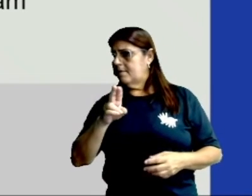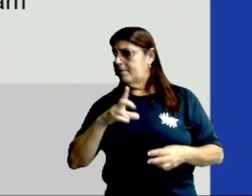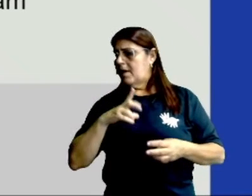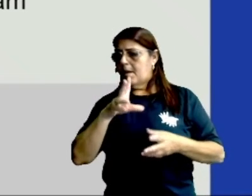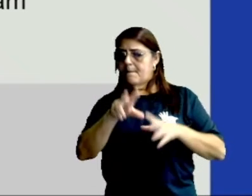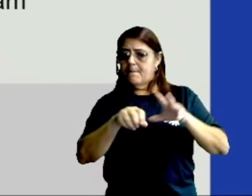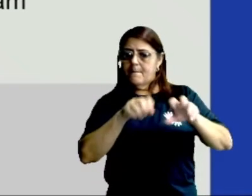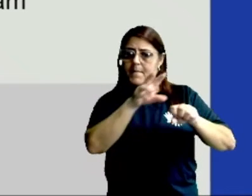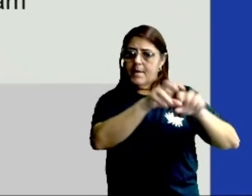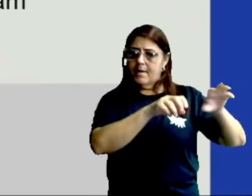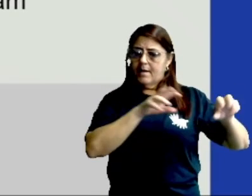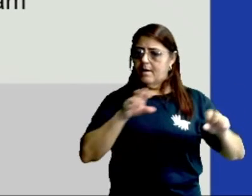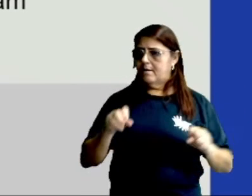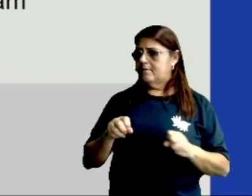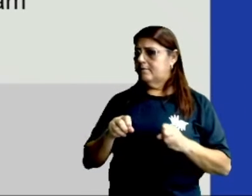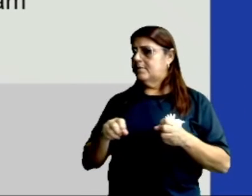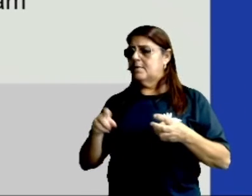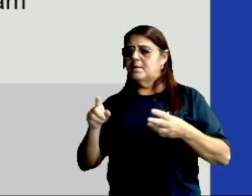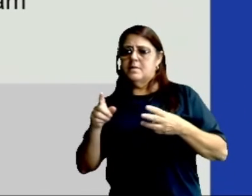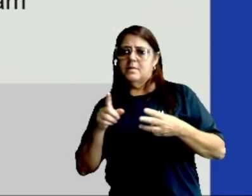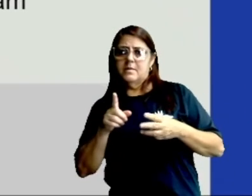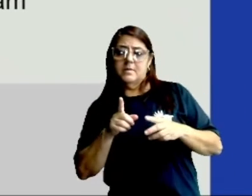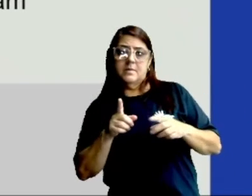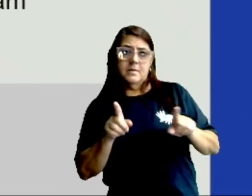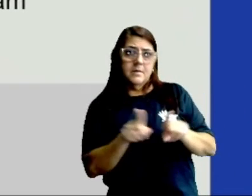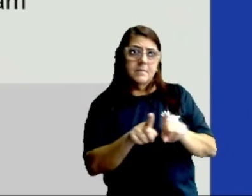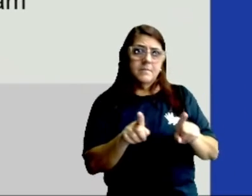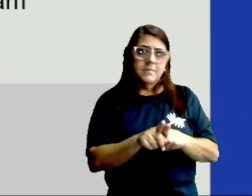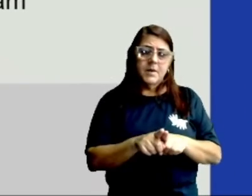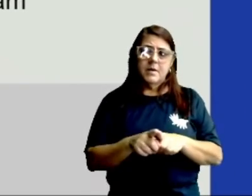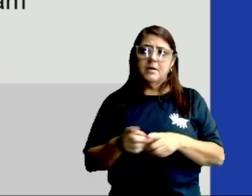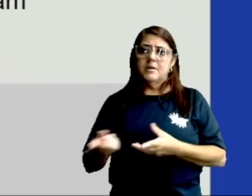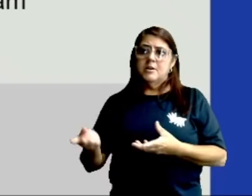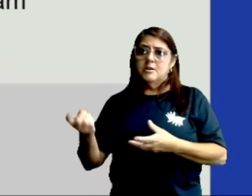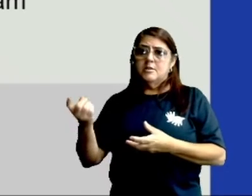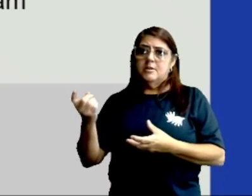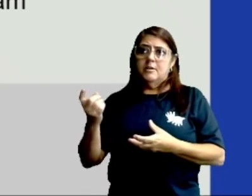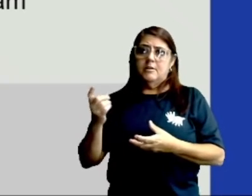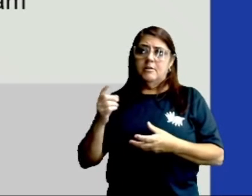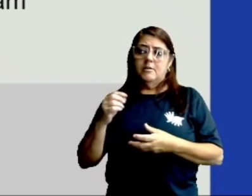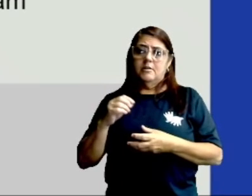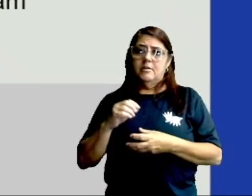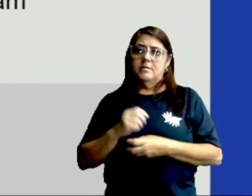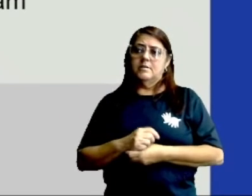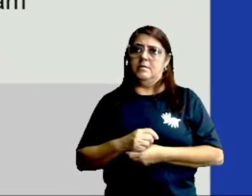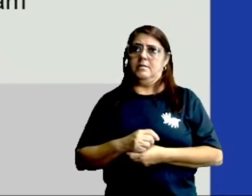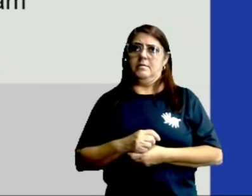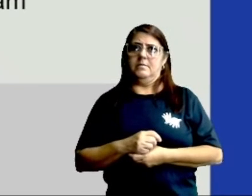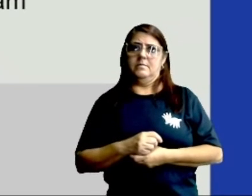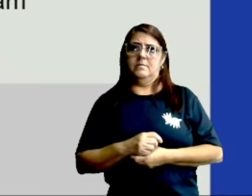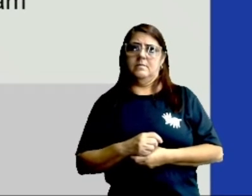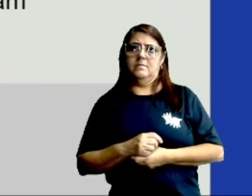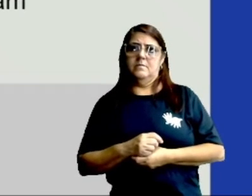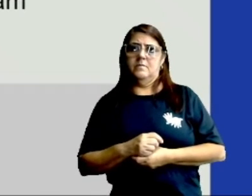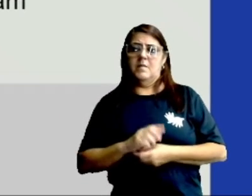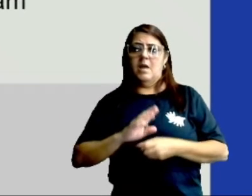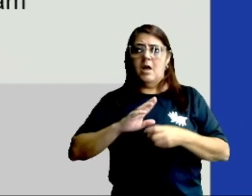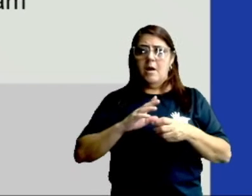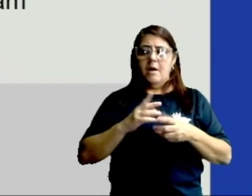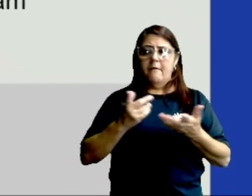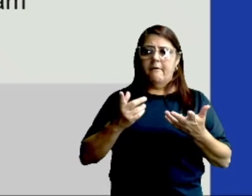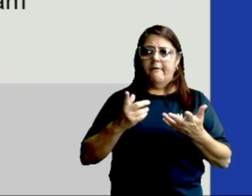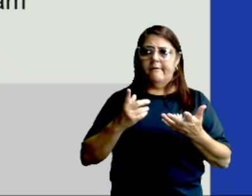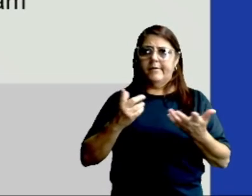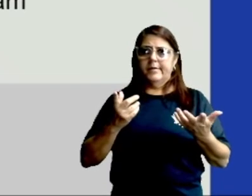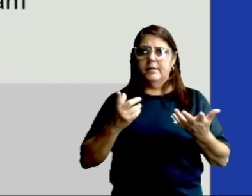essa arrecadação aí dos impostos ele também controlava as ações externas né ou seja ele com e as